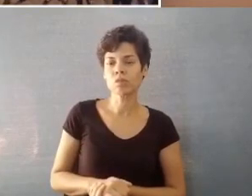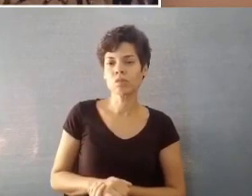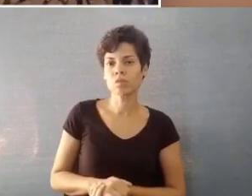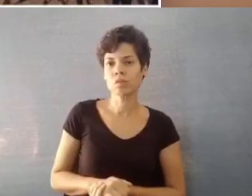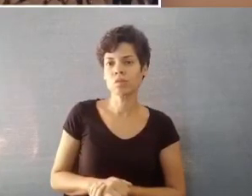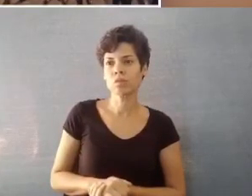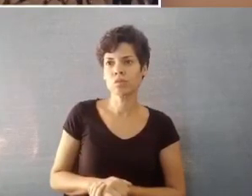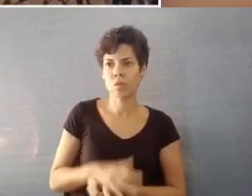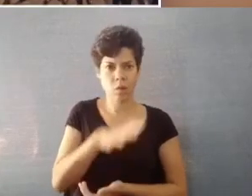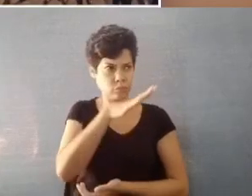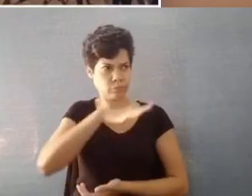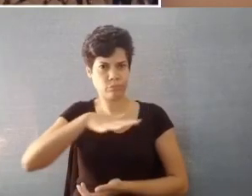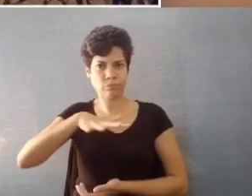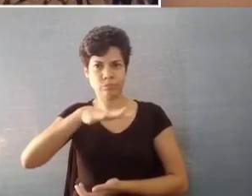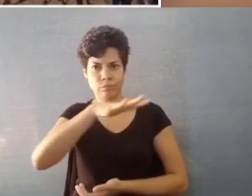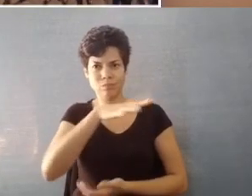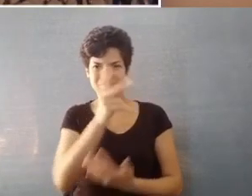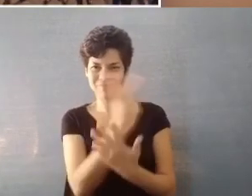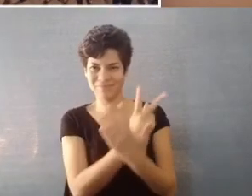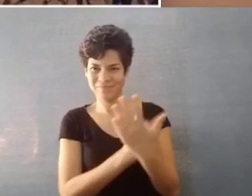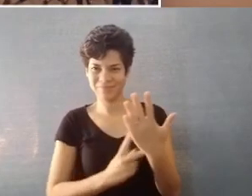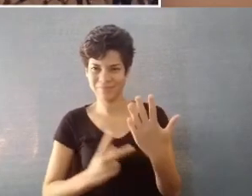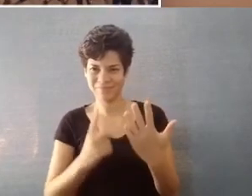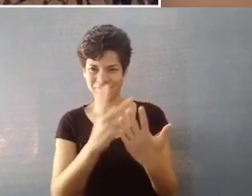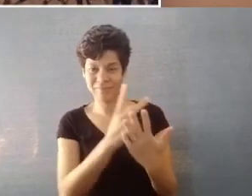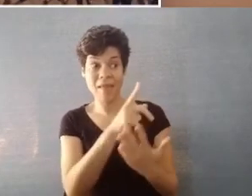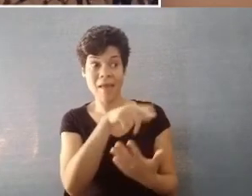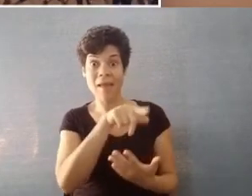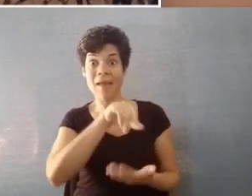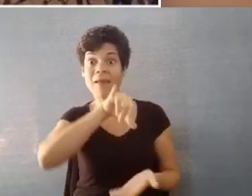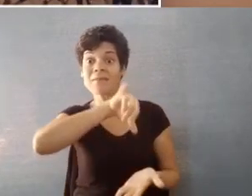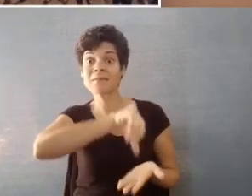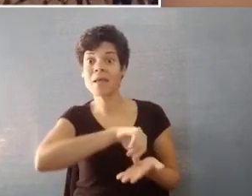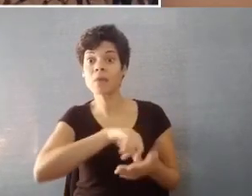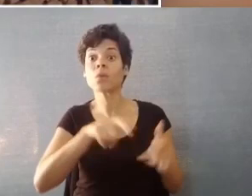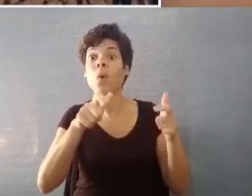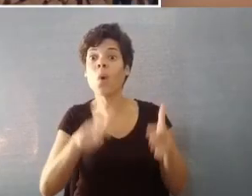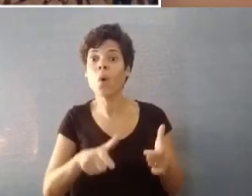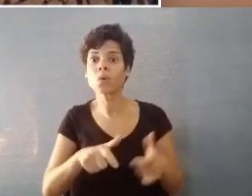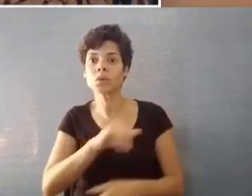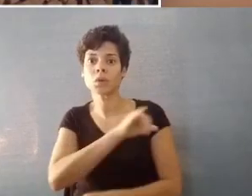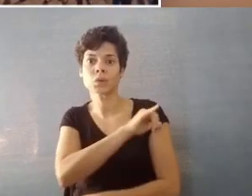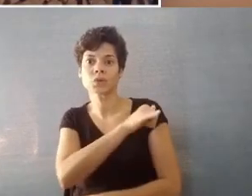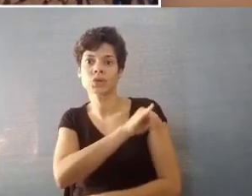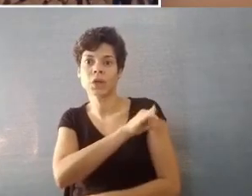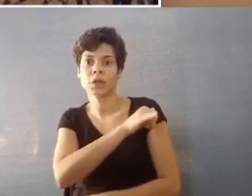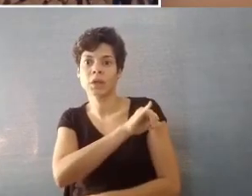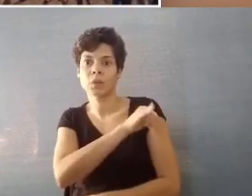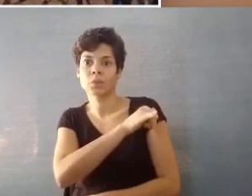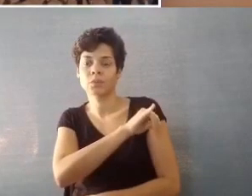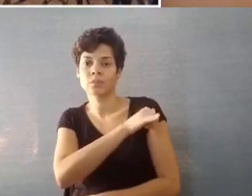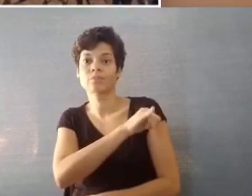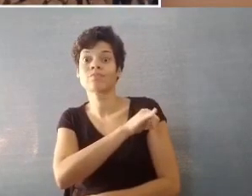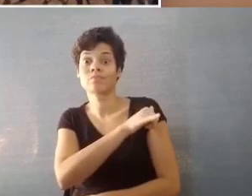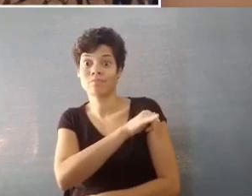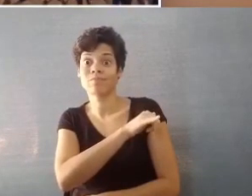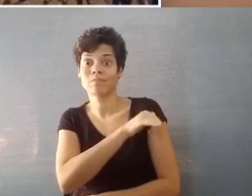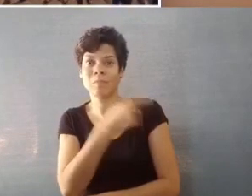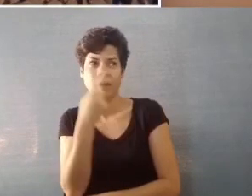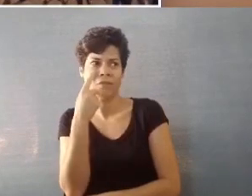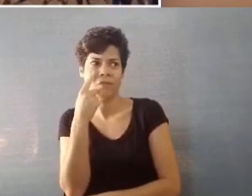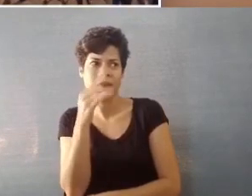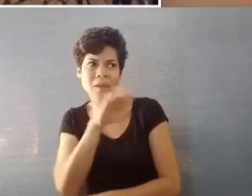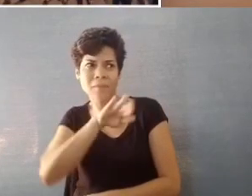O cenário dessa obra é o centro da cidade do Rio de Janeiro. À